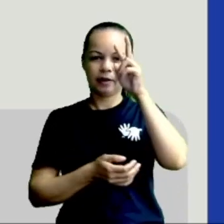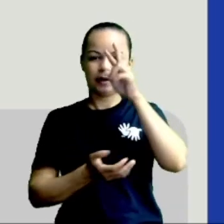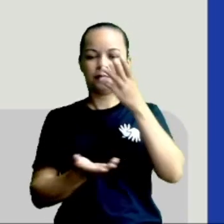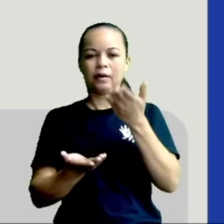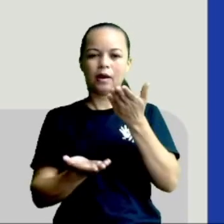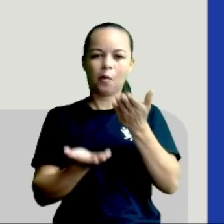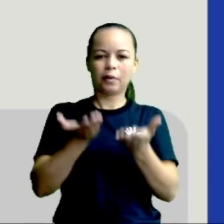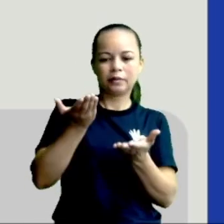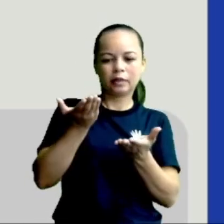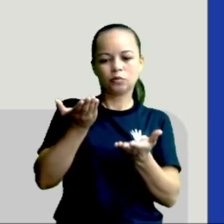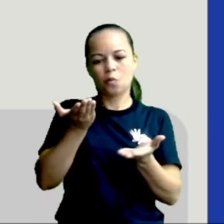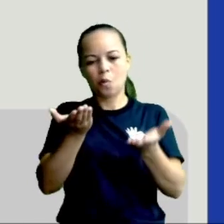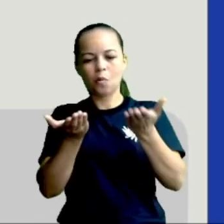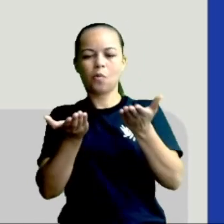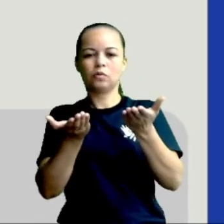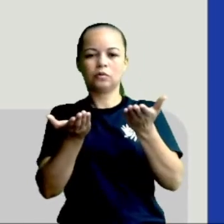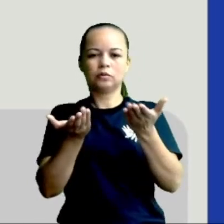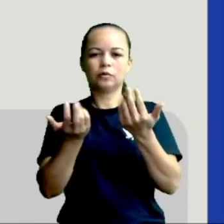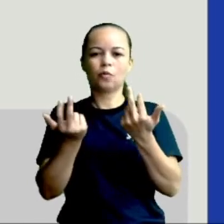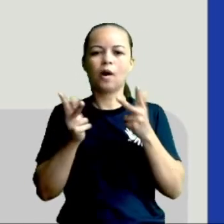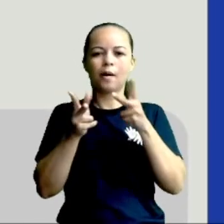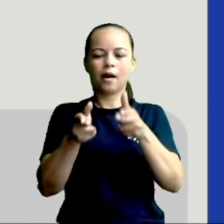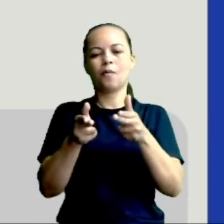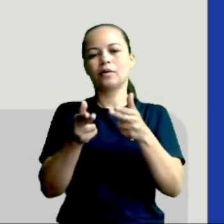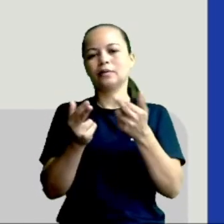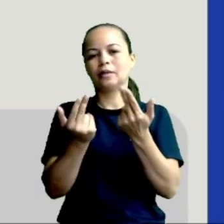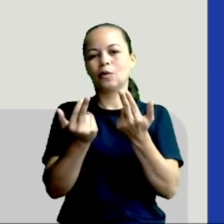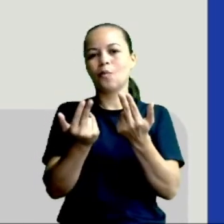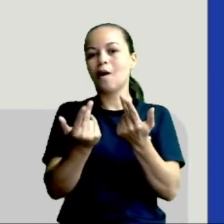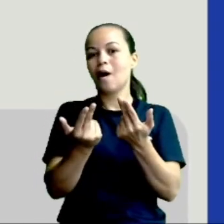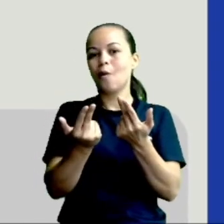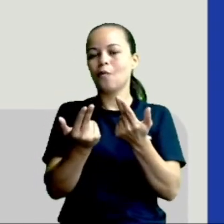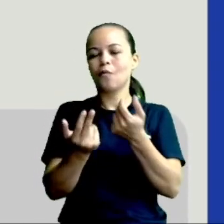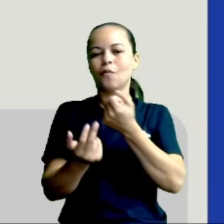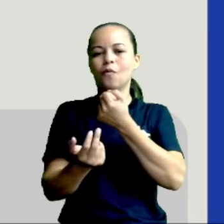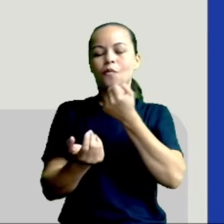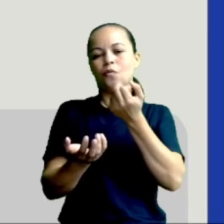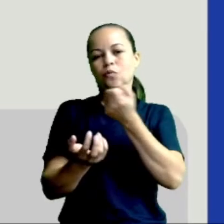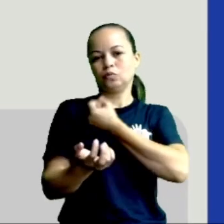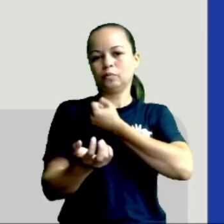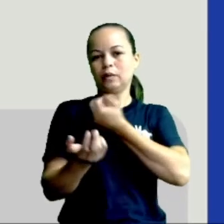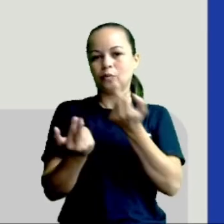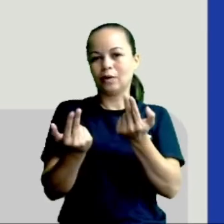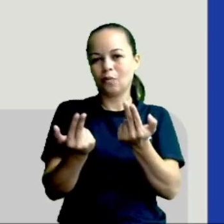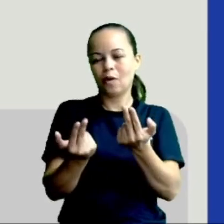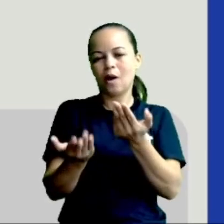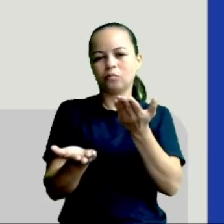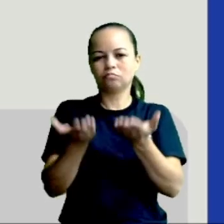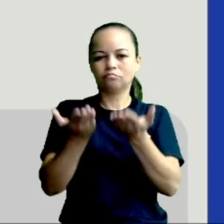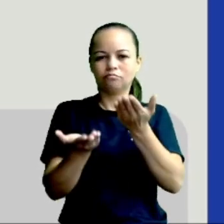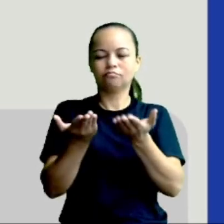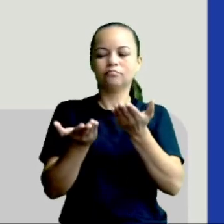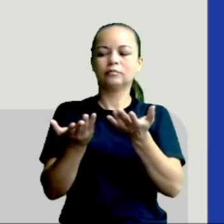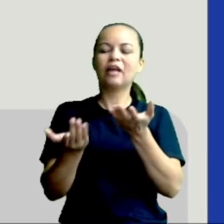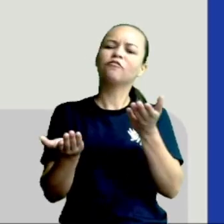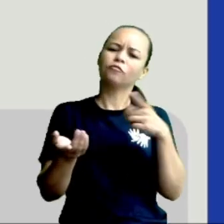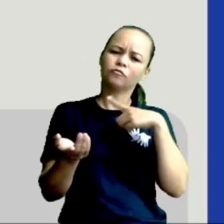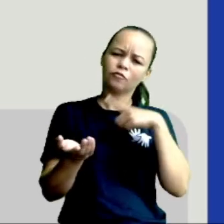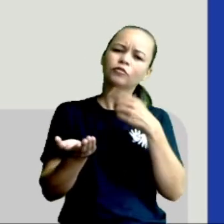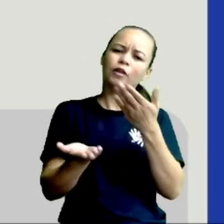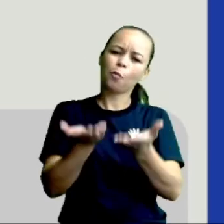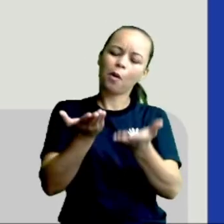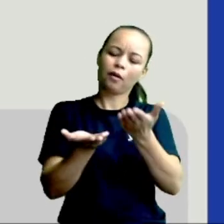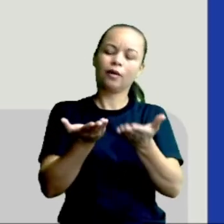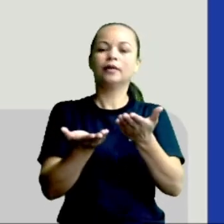aumentei de um lado aumentei do outro com a mesma quantidade com o mesmo peso ali na balança eu vou manter o